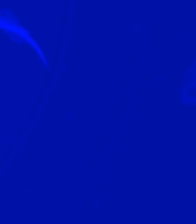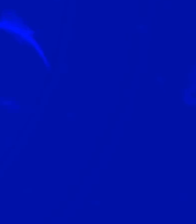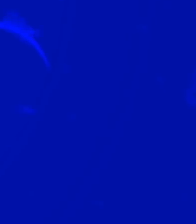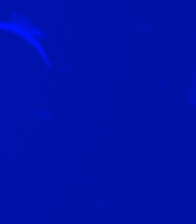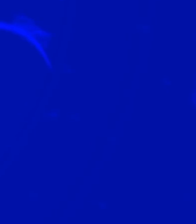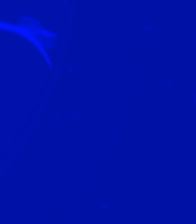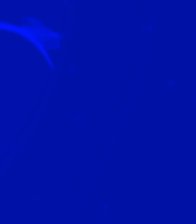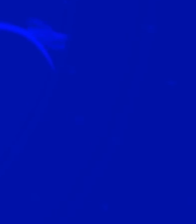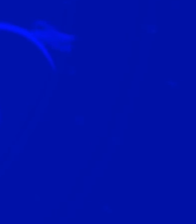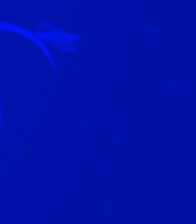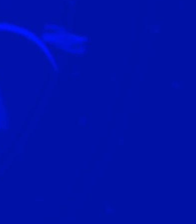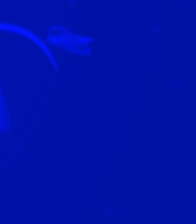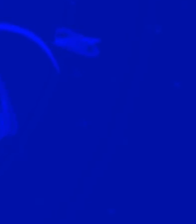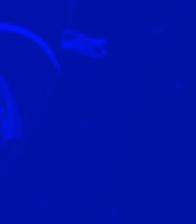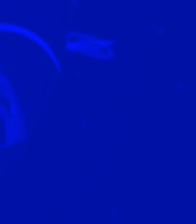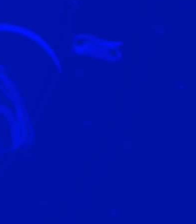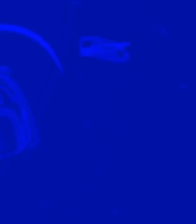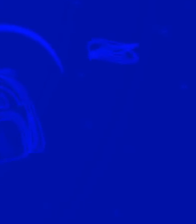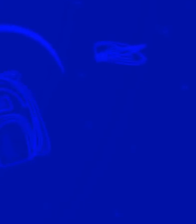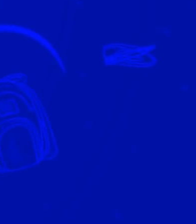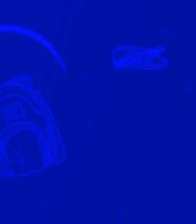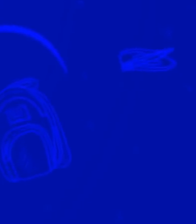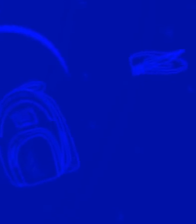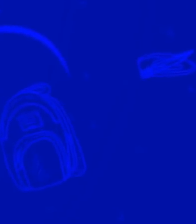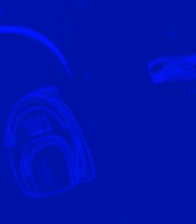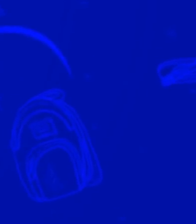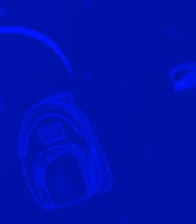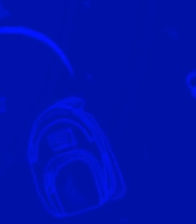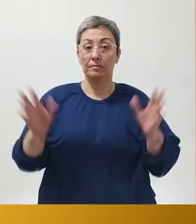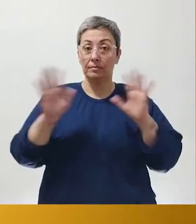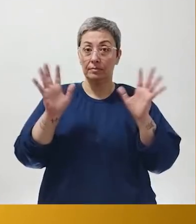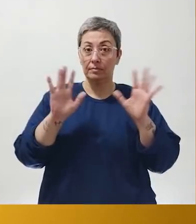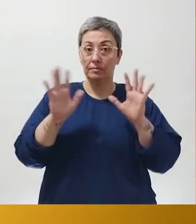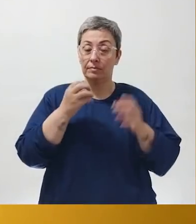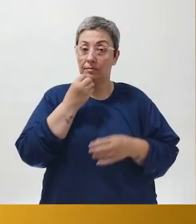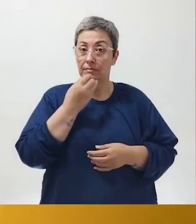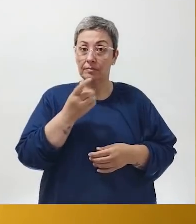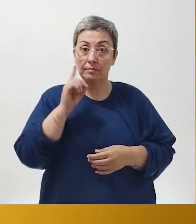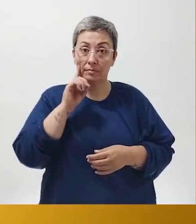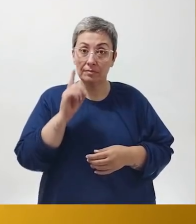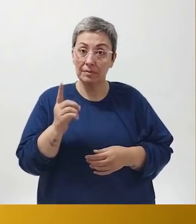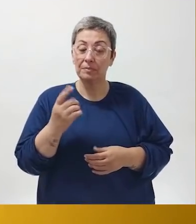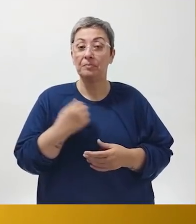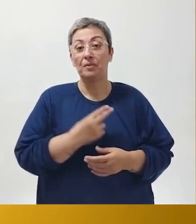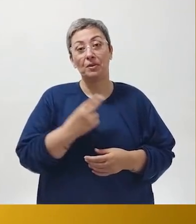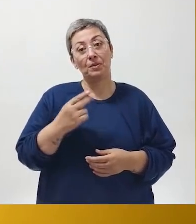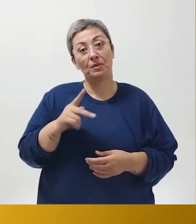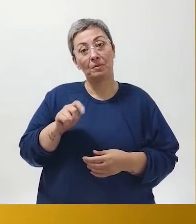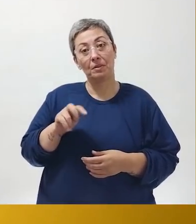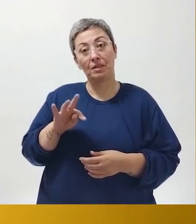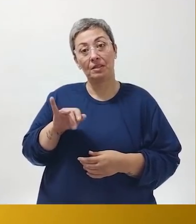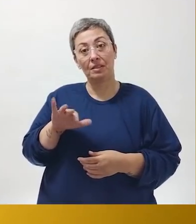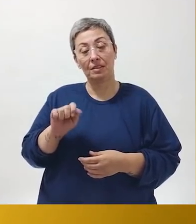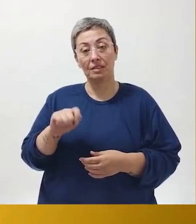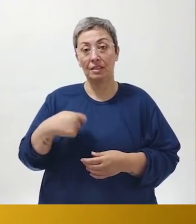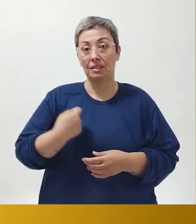tenho a abreviatura da palavra ilustríssimo. Para formar essa abreviatura, eu utilizei as